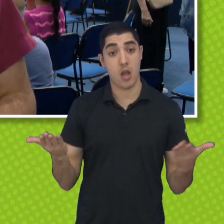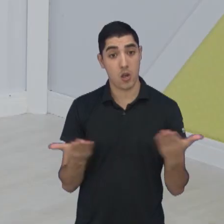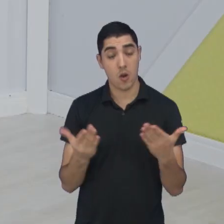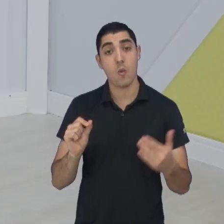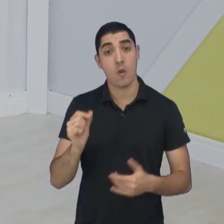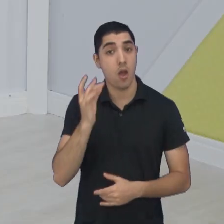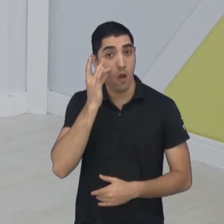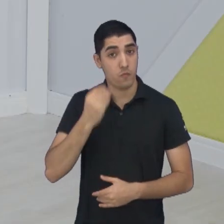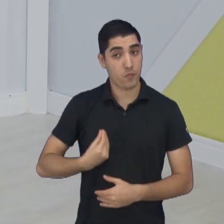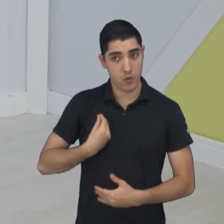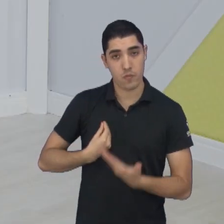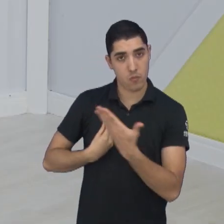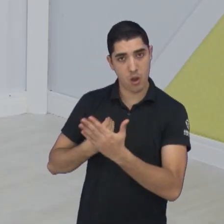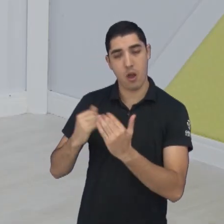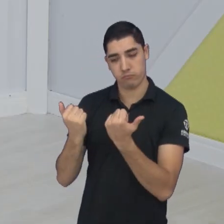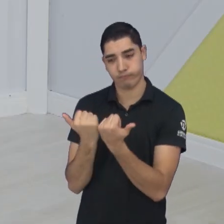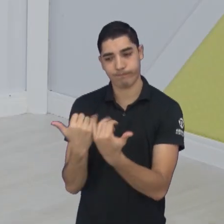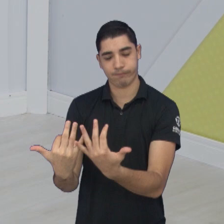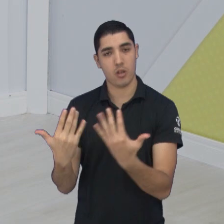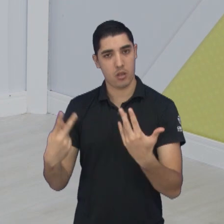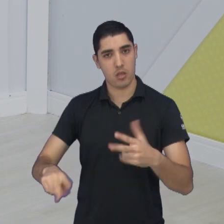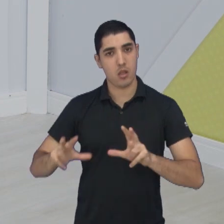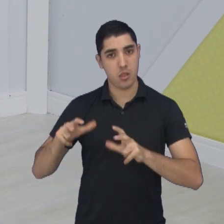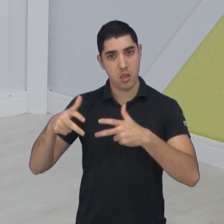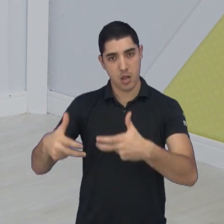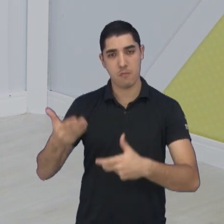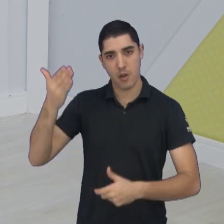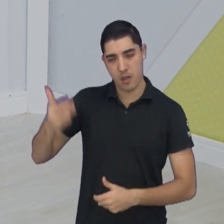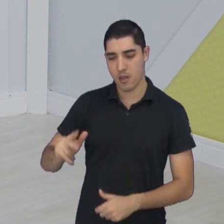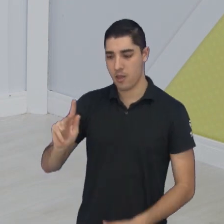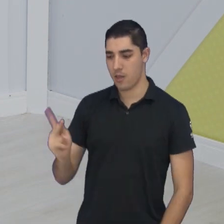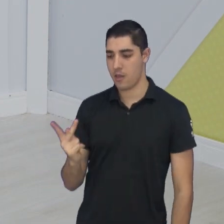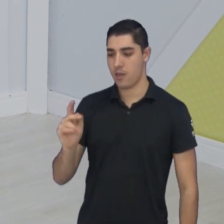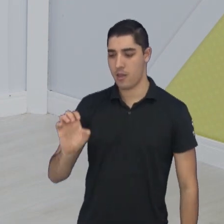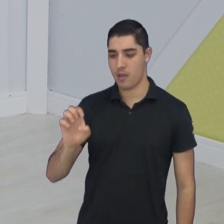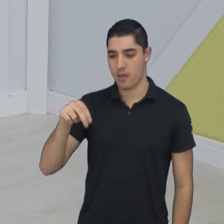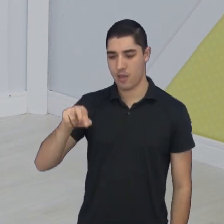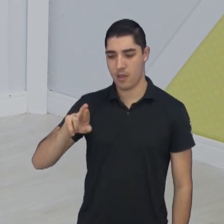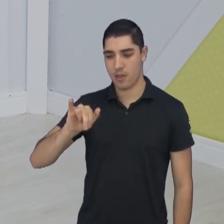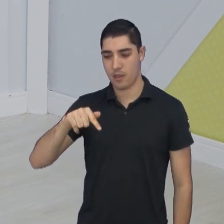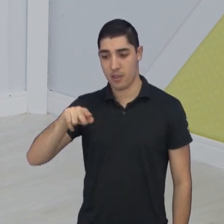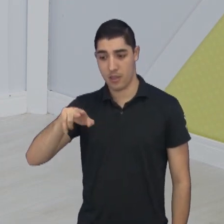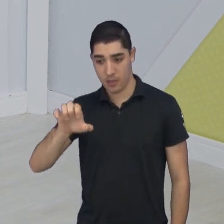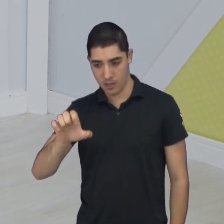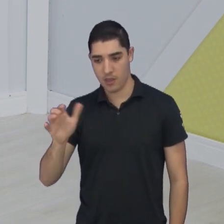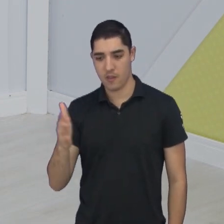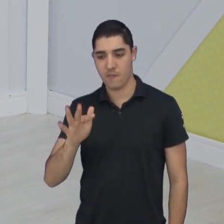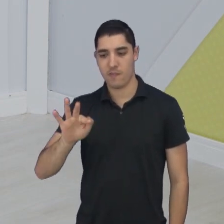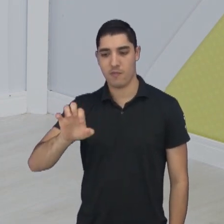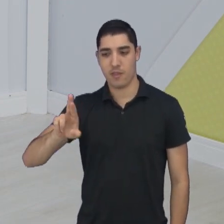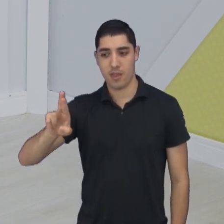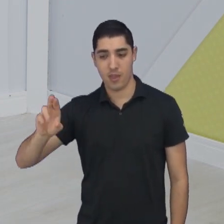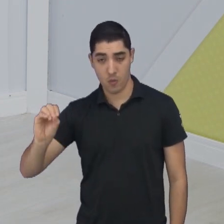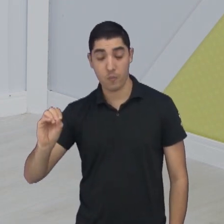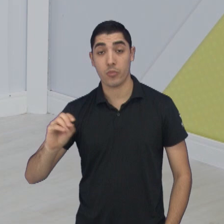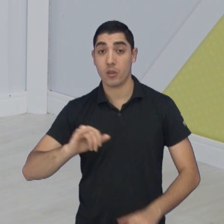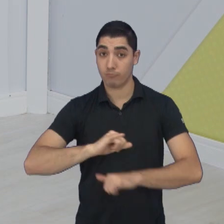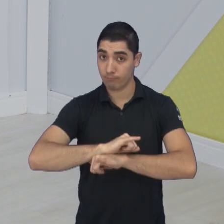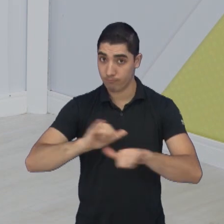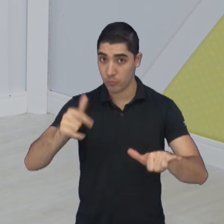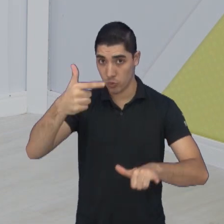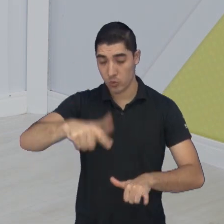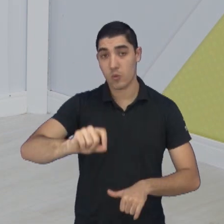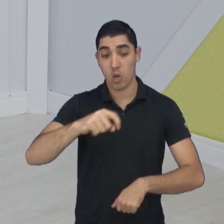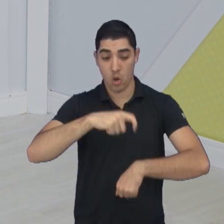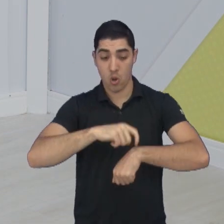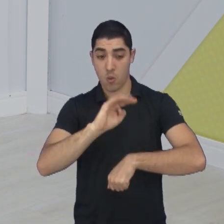do plenário da Câmara sobre o velório do Dr. Henrique Ferro. Só reforçando a informação, enterro, cemitério do centro, 4h30